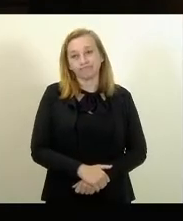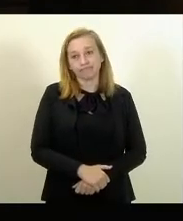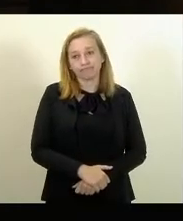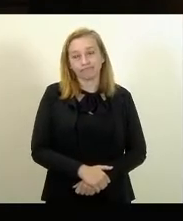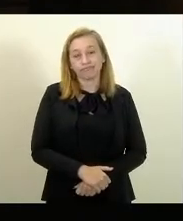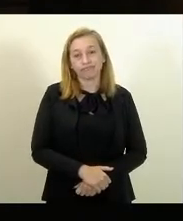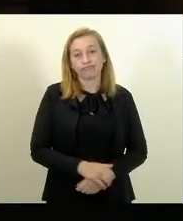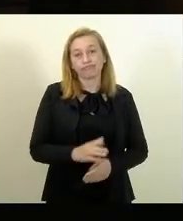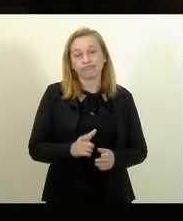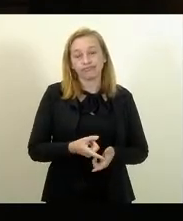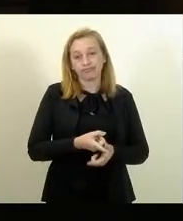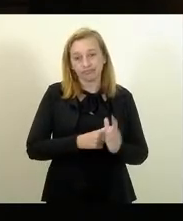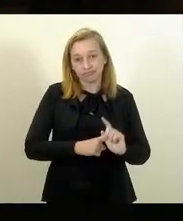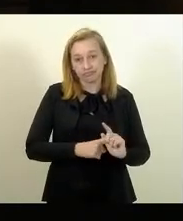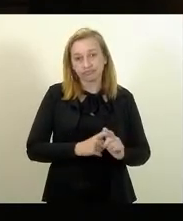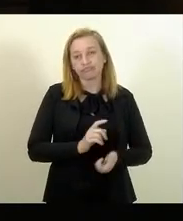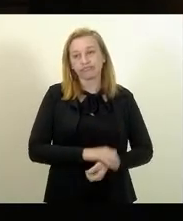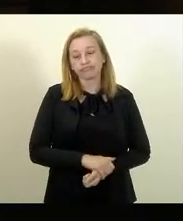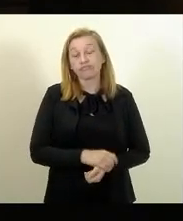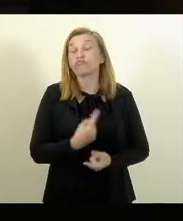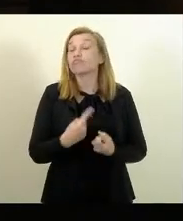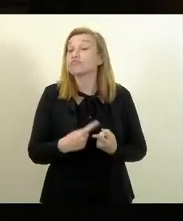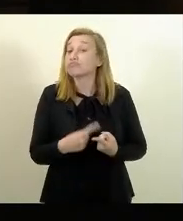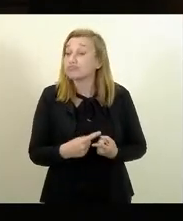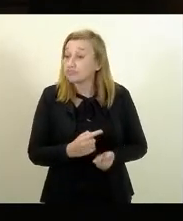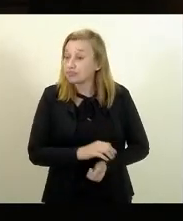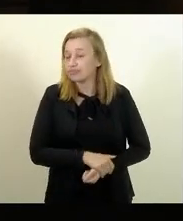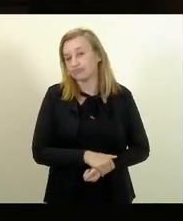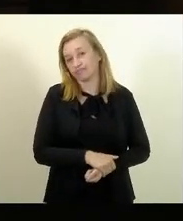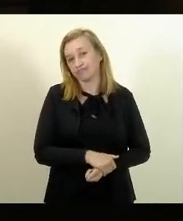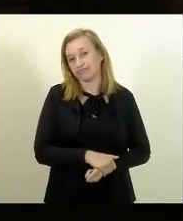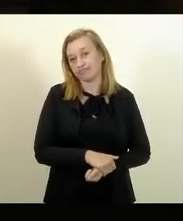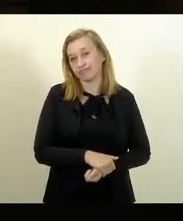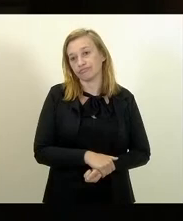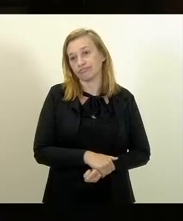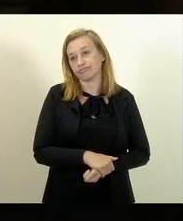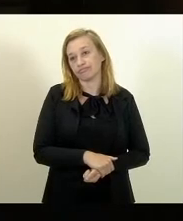da dívida ativa. Isto por quê? Porque